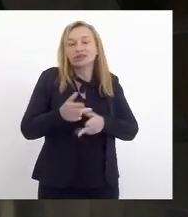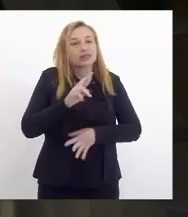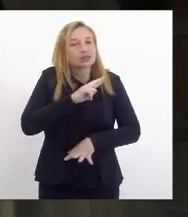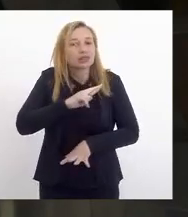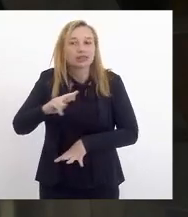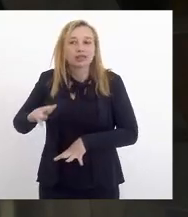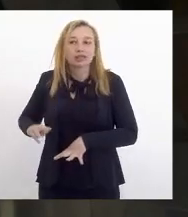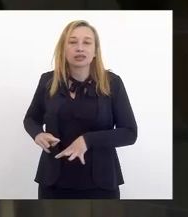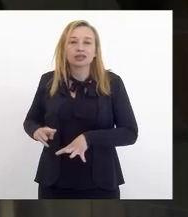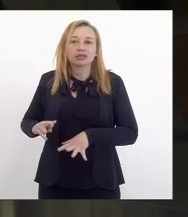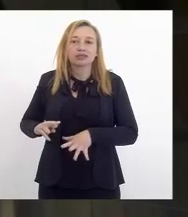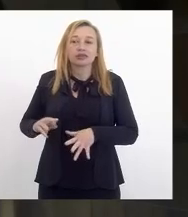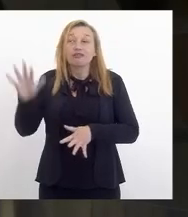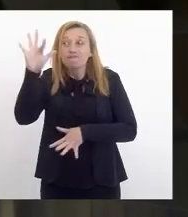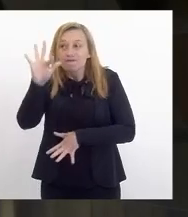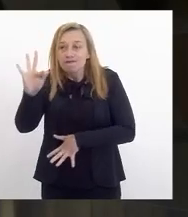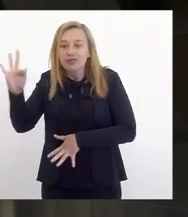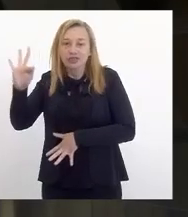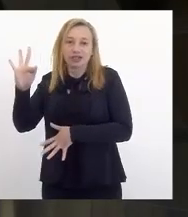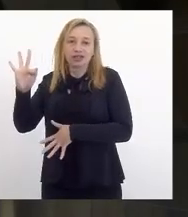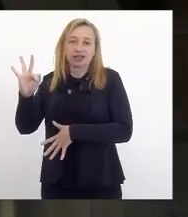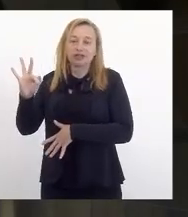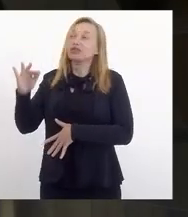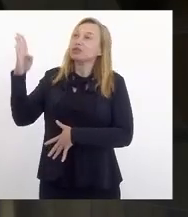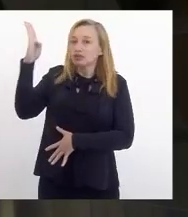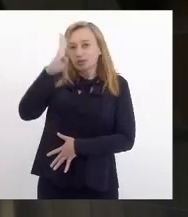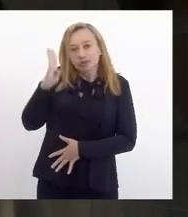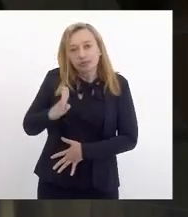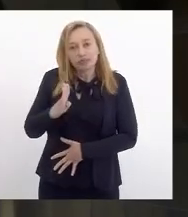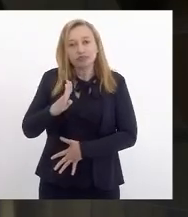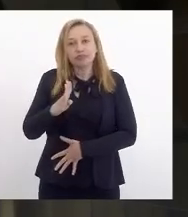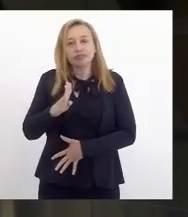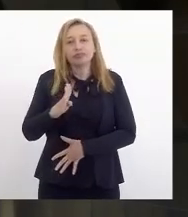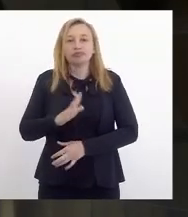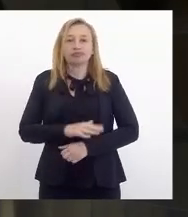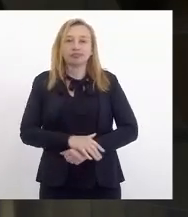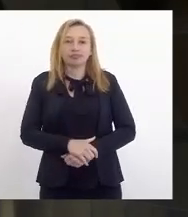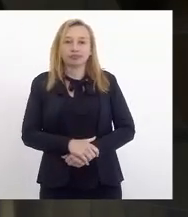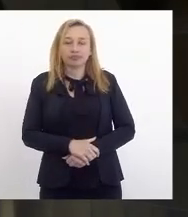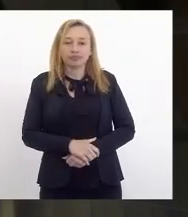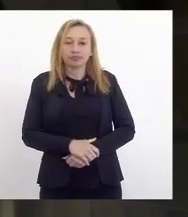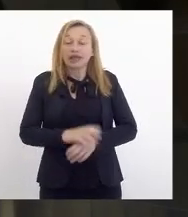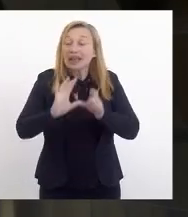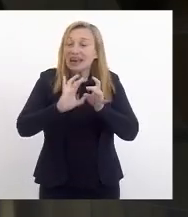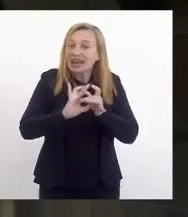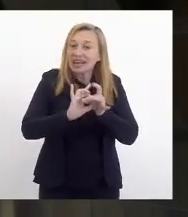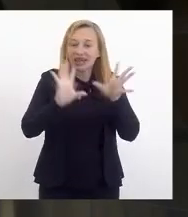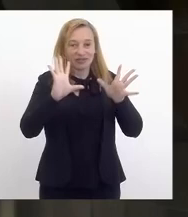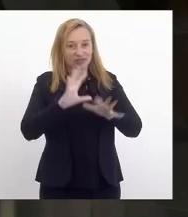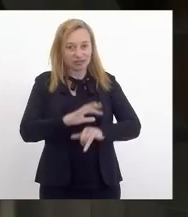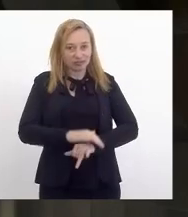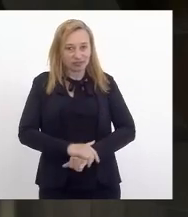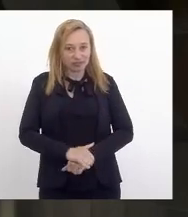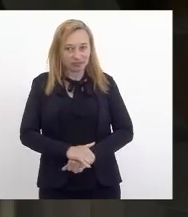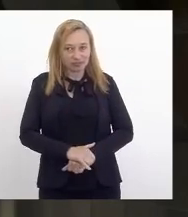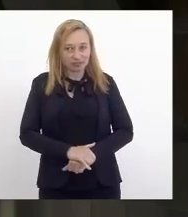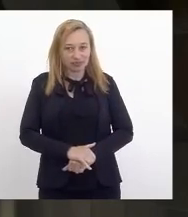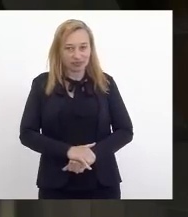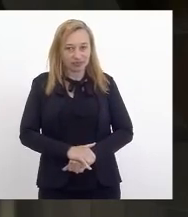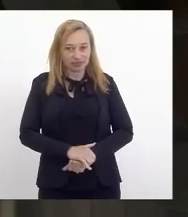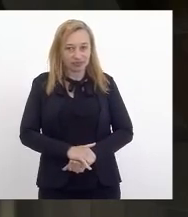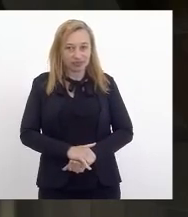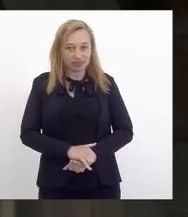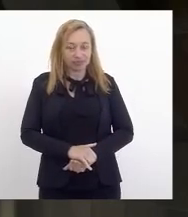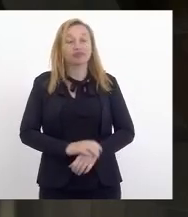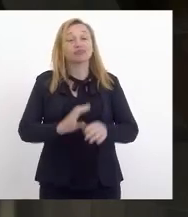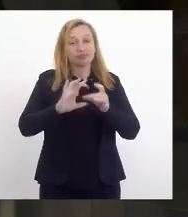República Federativa do Brasil de forma livre e democrática.